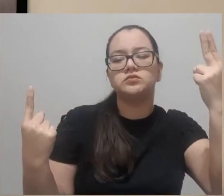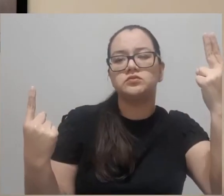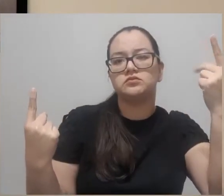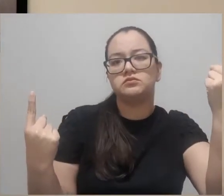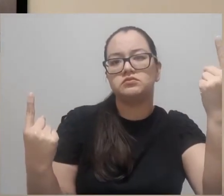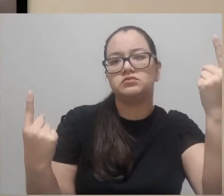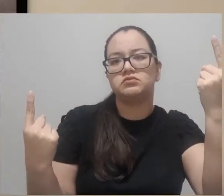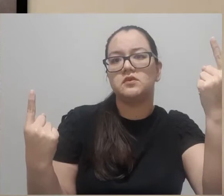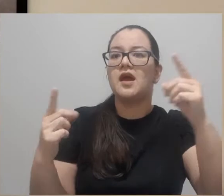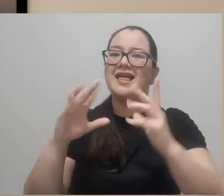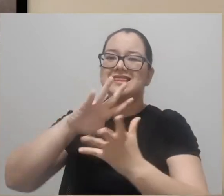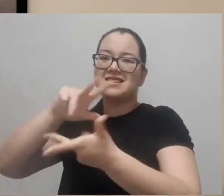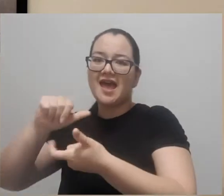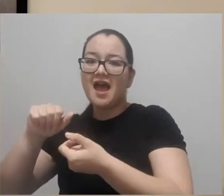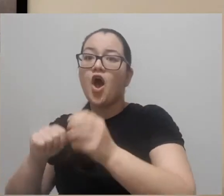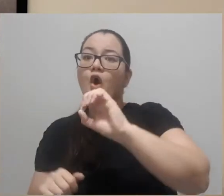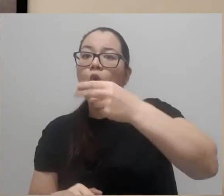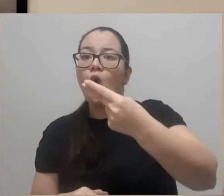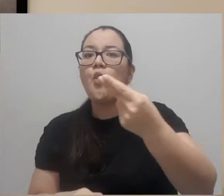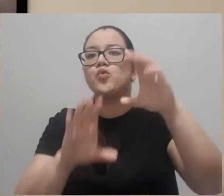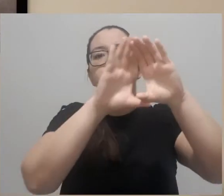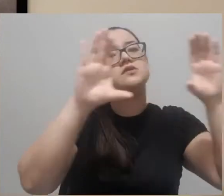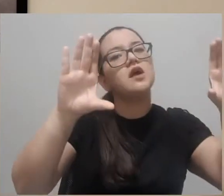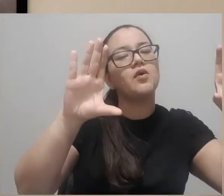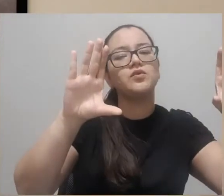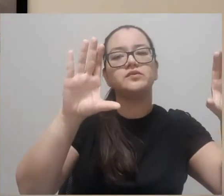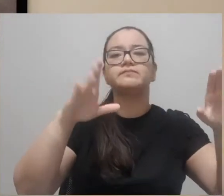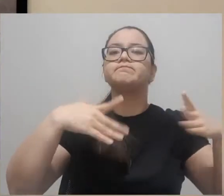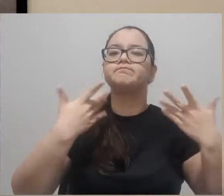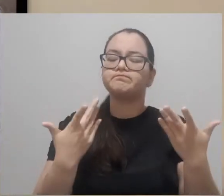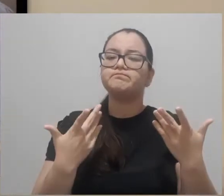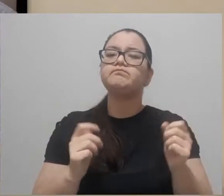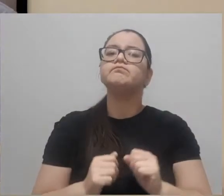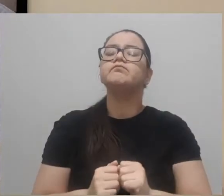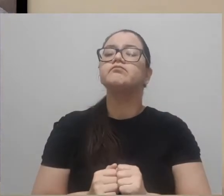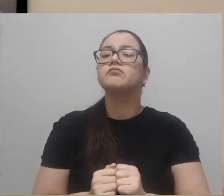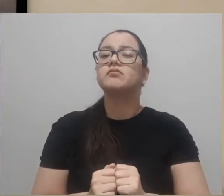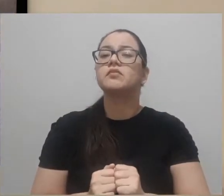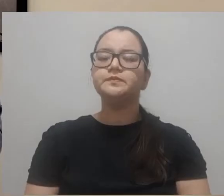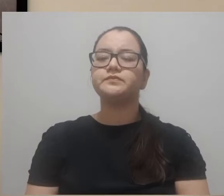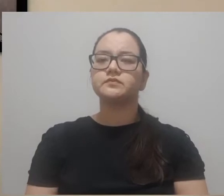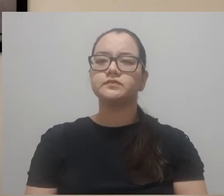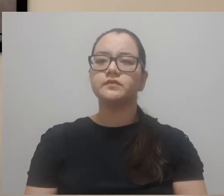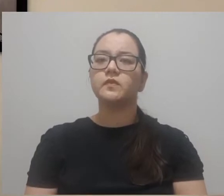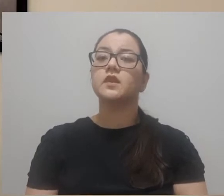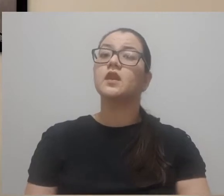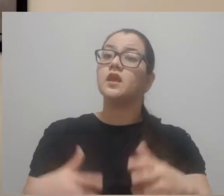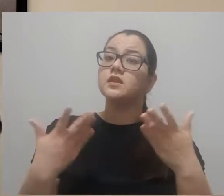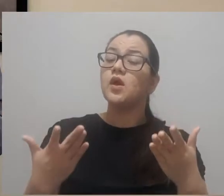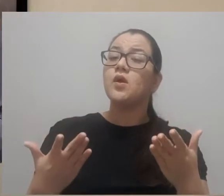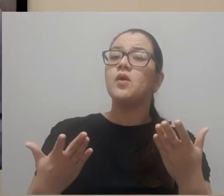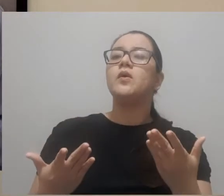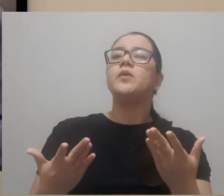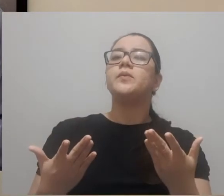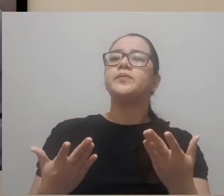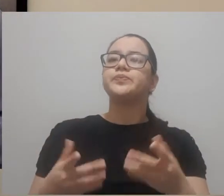O terceiro ponto, por que nós temos que pensar, porque além de se deteriorarem, além